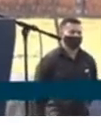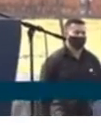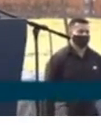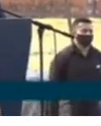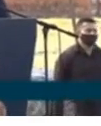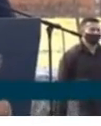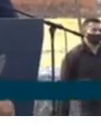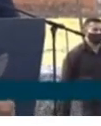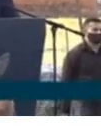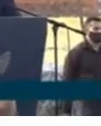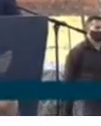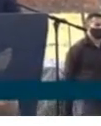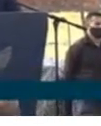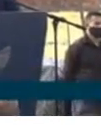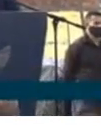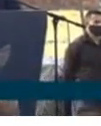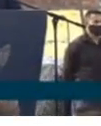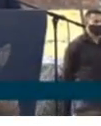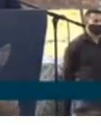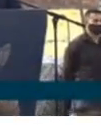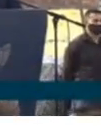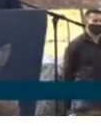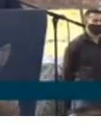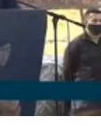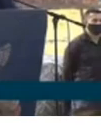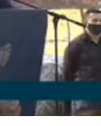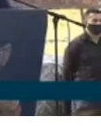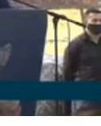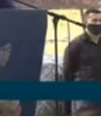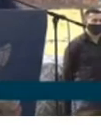prefeito Marcelo Yunes, aqui nossa querida Corumbá,